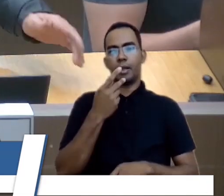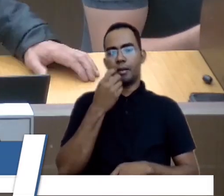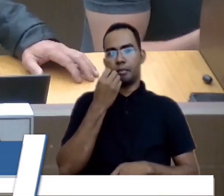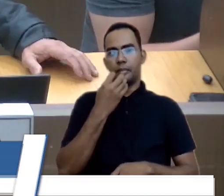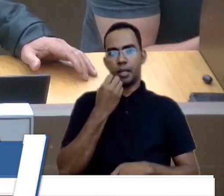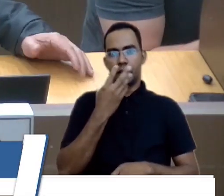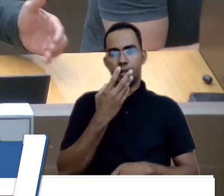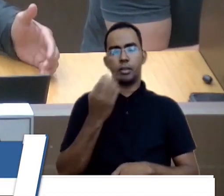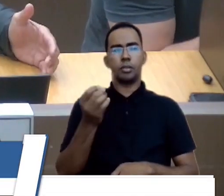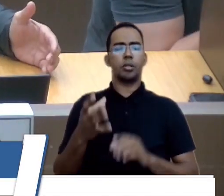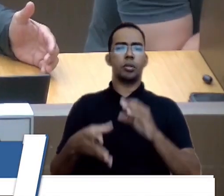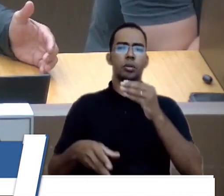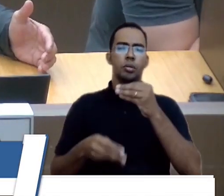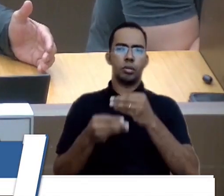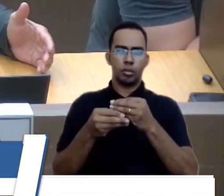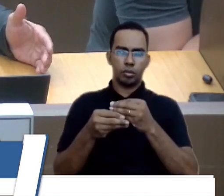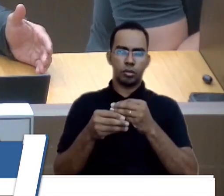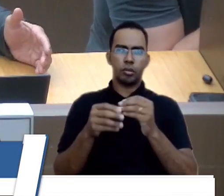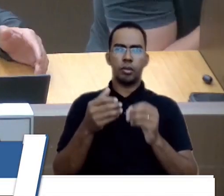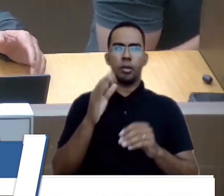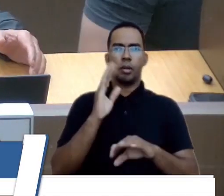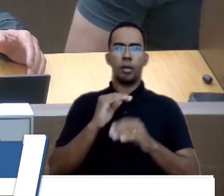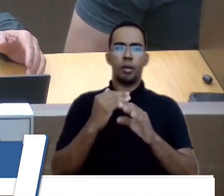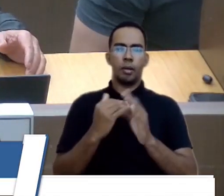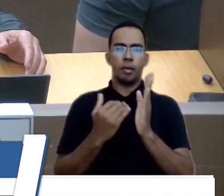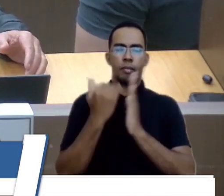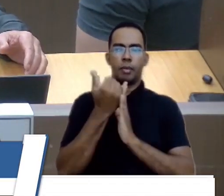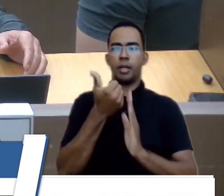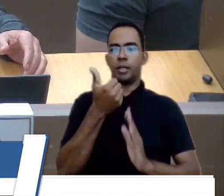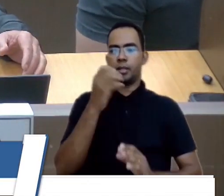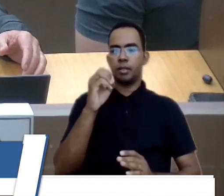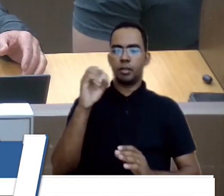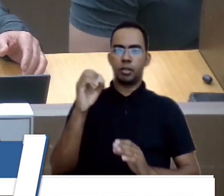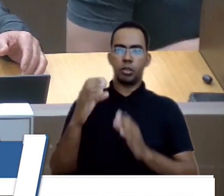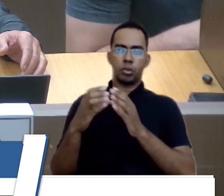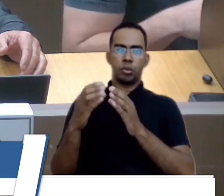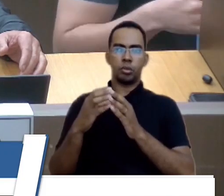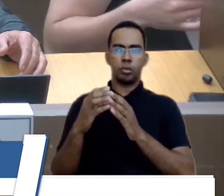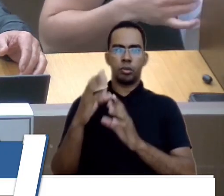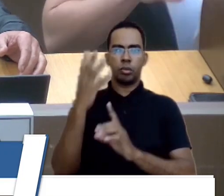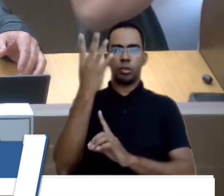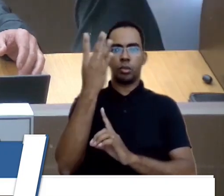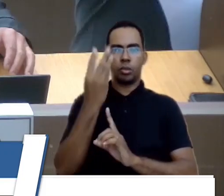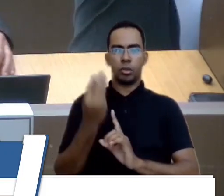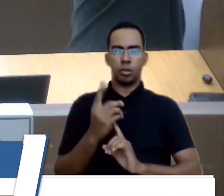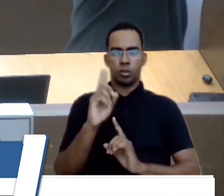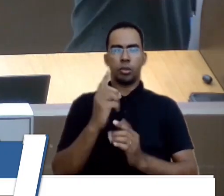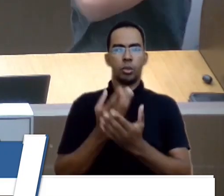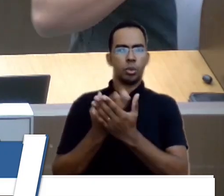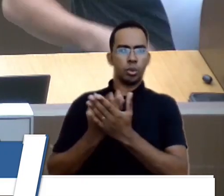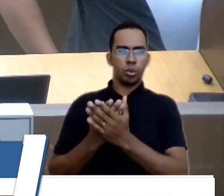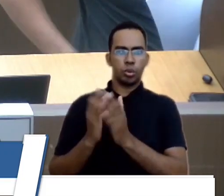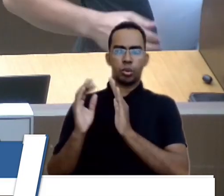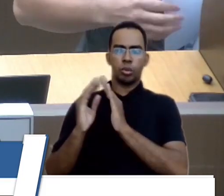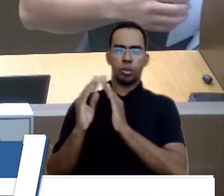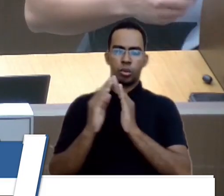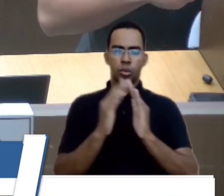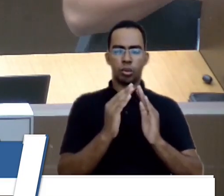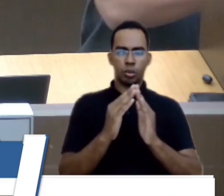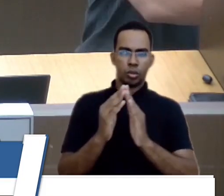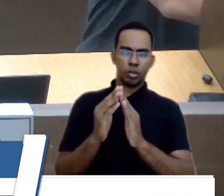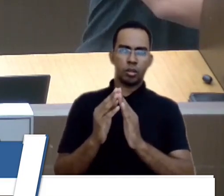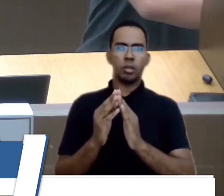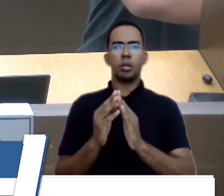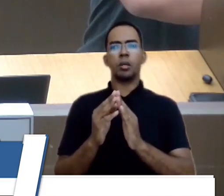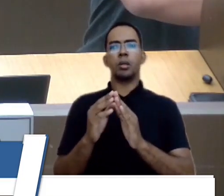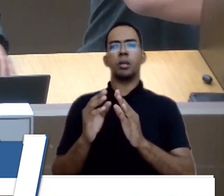queria complementar que esses mais de 100 grupos espíritas em Franca, não é apenas para estudo. Todas essas casas oferecem